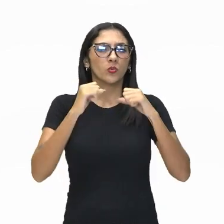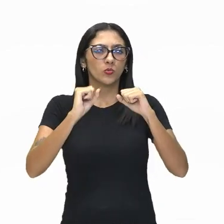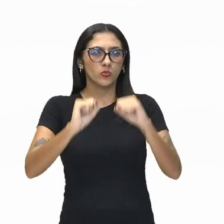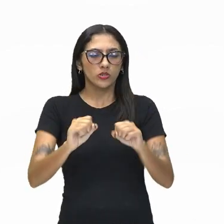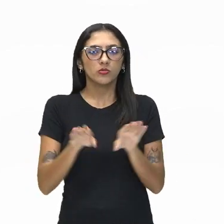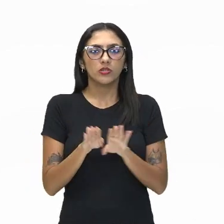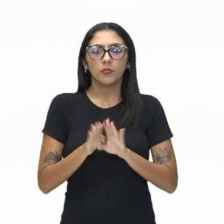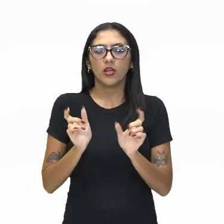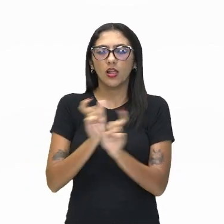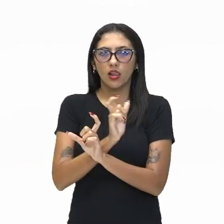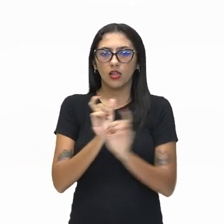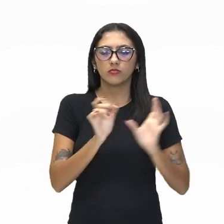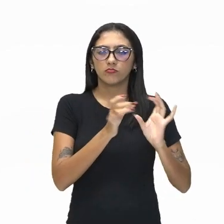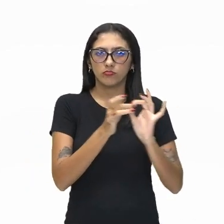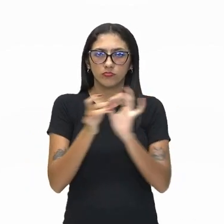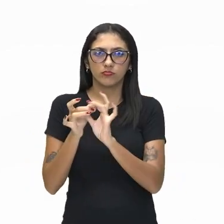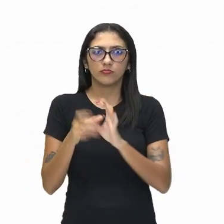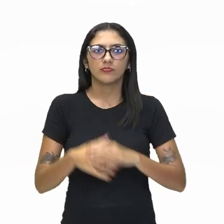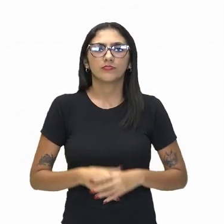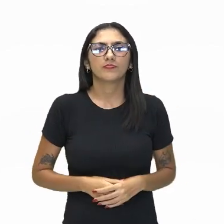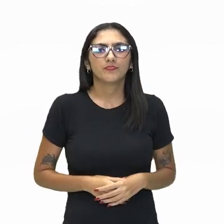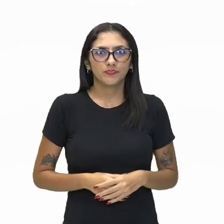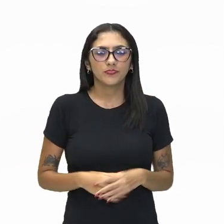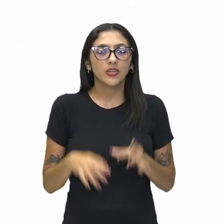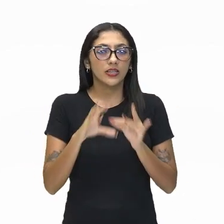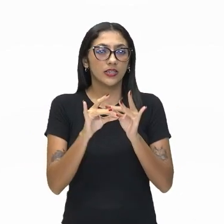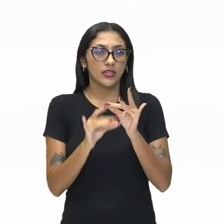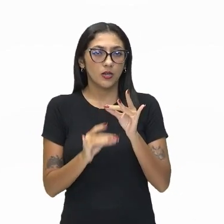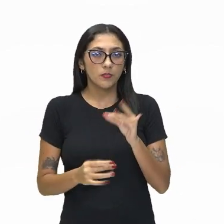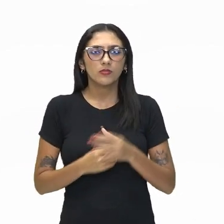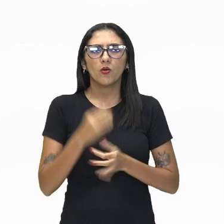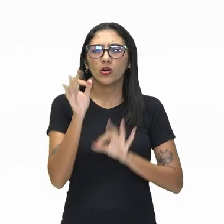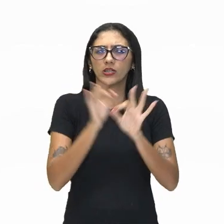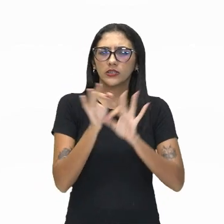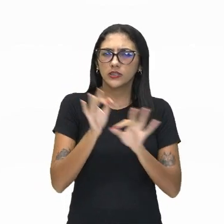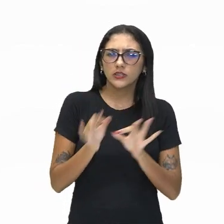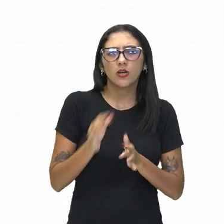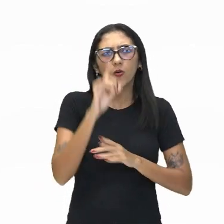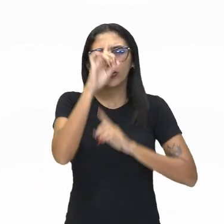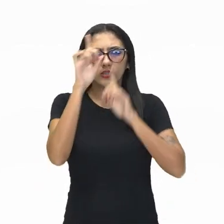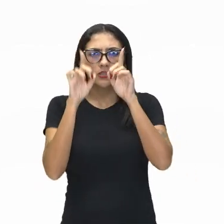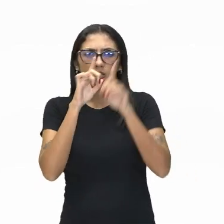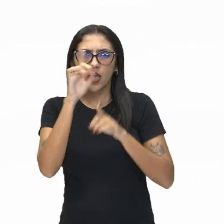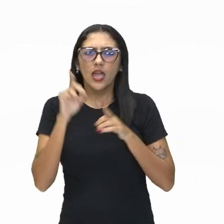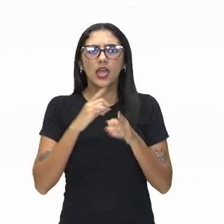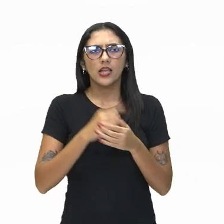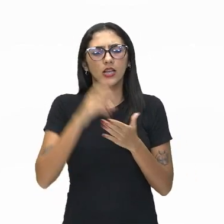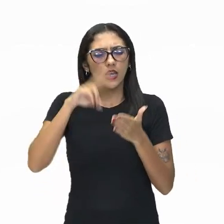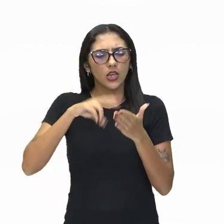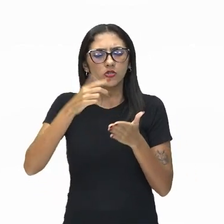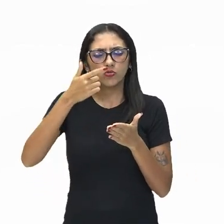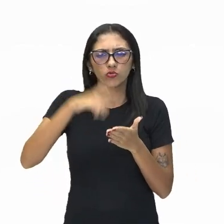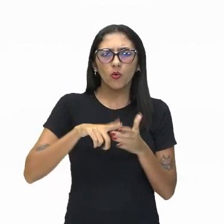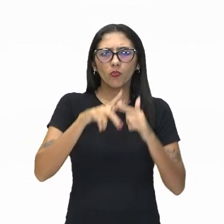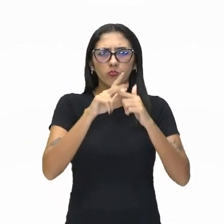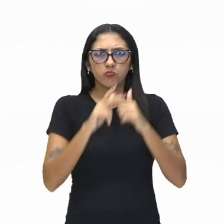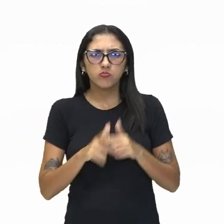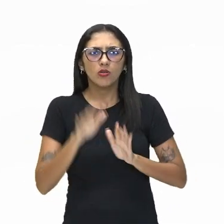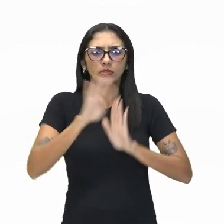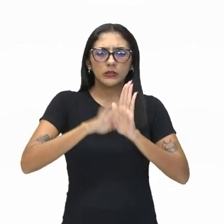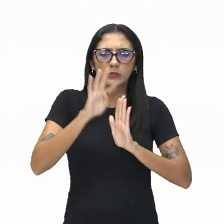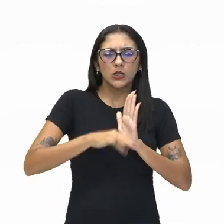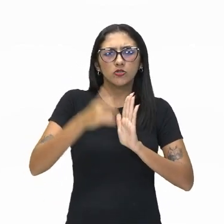paralinguísticos e cinésicos. Como detalhamento, nós temos aí o planejamento, elaboração, revisão, edição e reescrita de